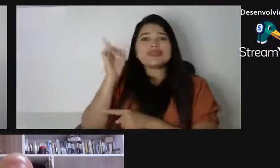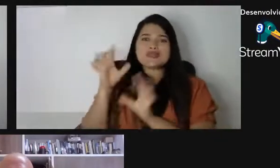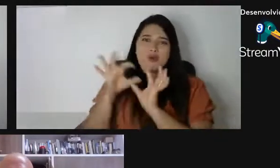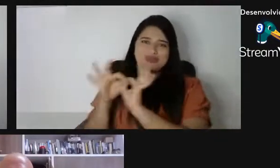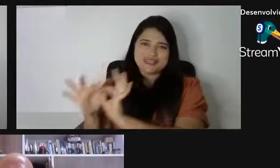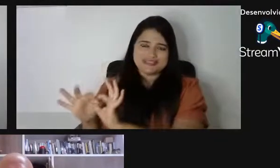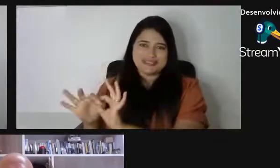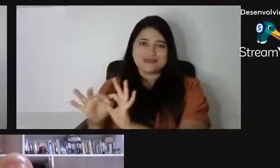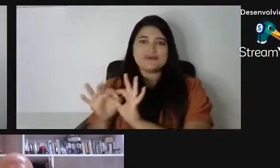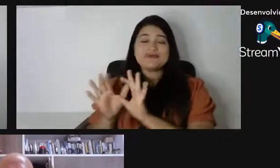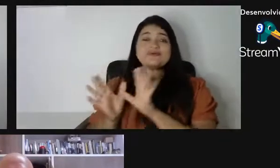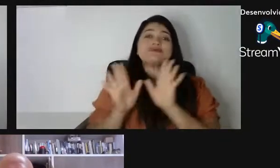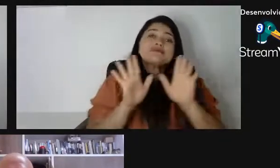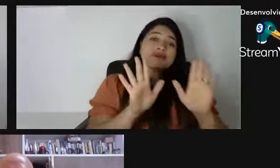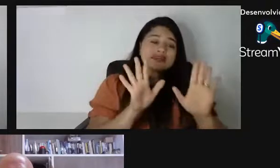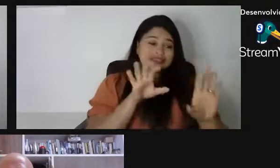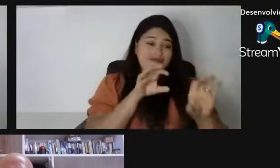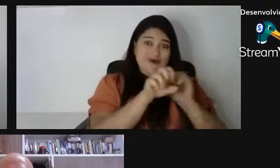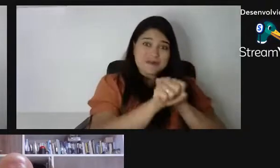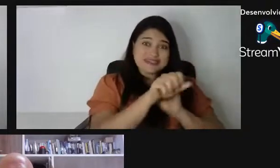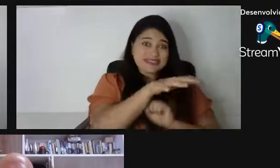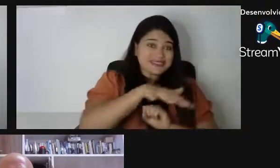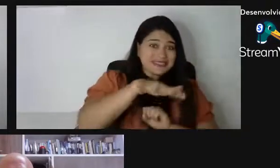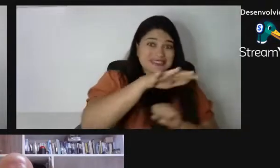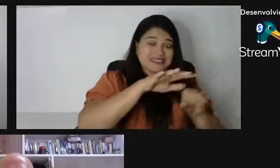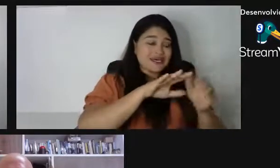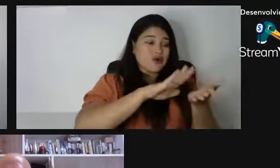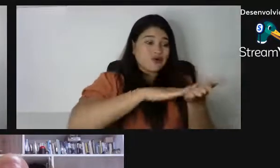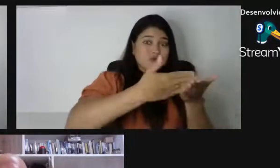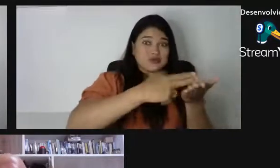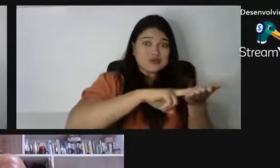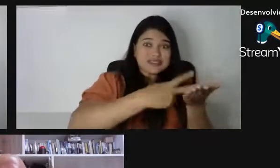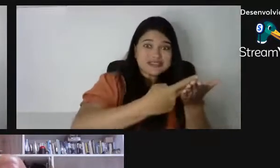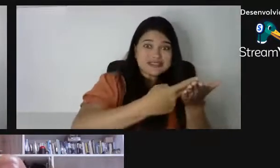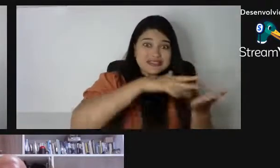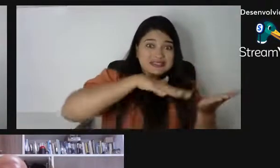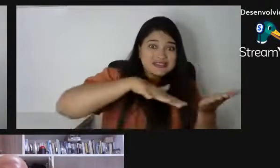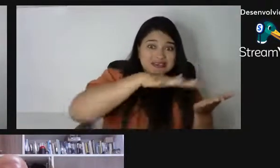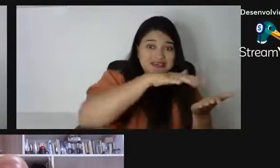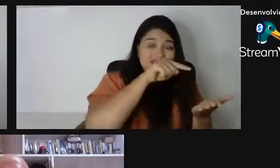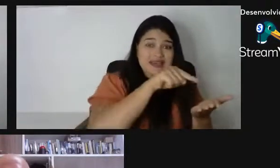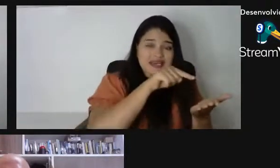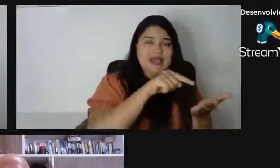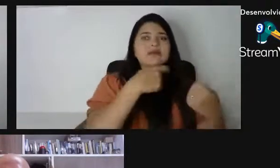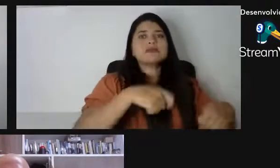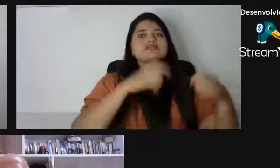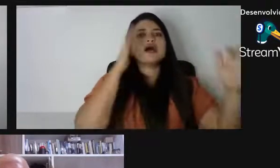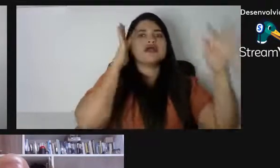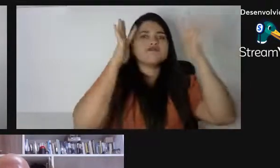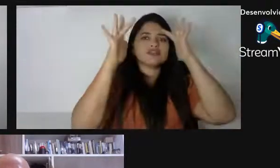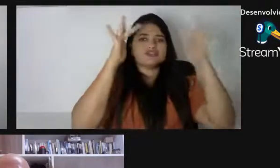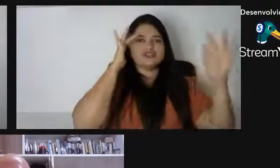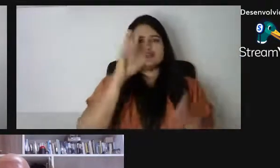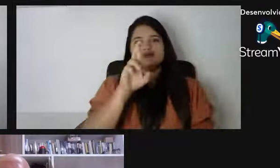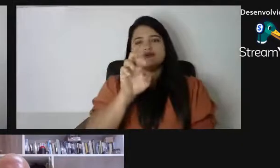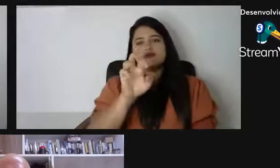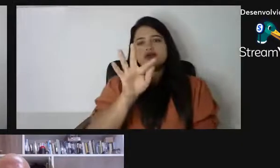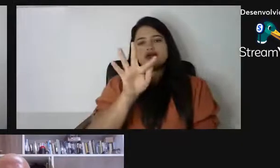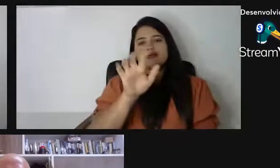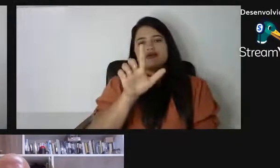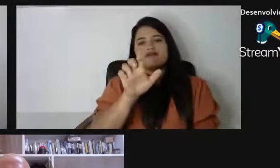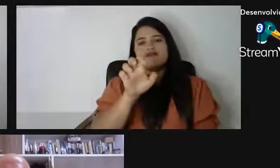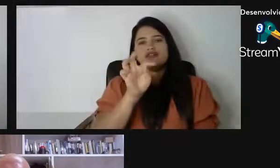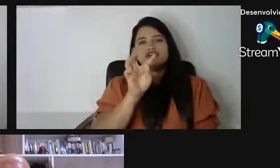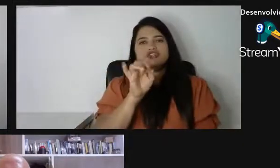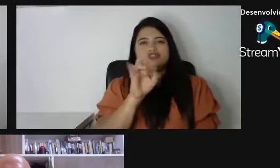a formação do TILS tem que ser uma reformação que faz com que ele reflita a sua atuação a